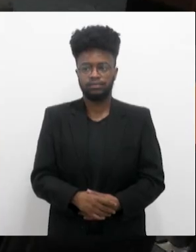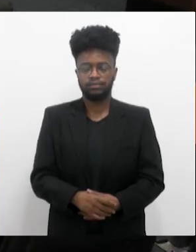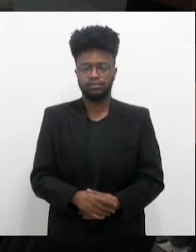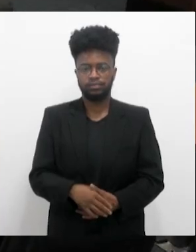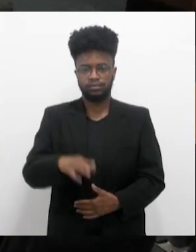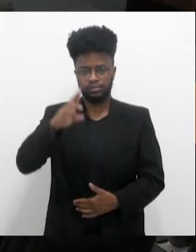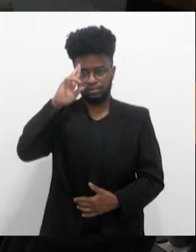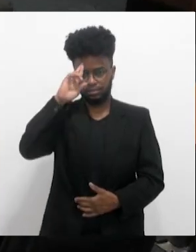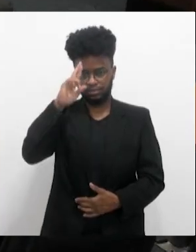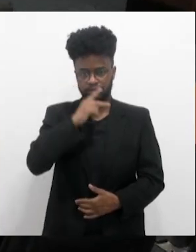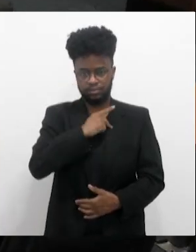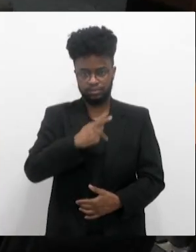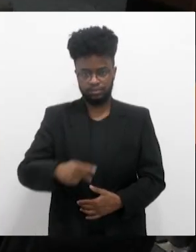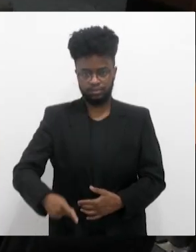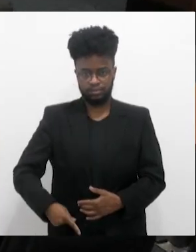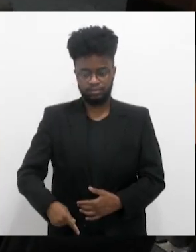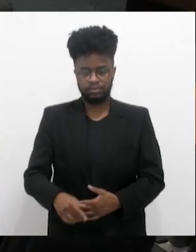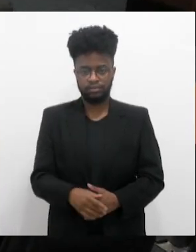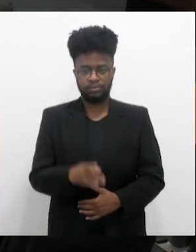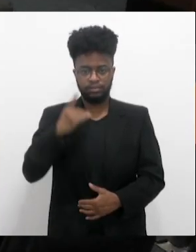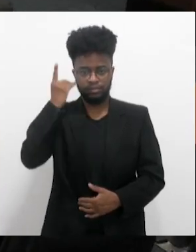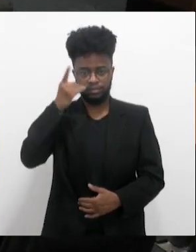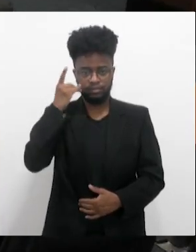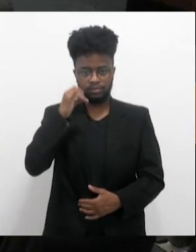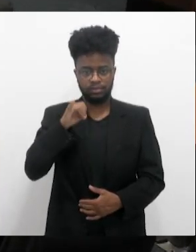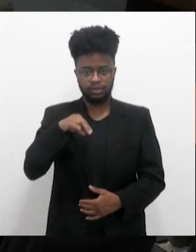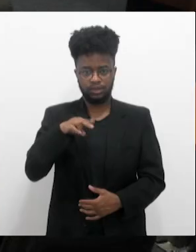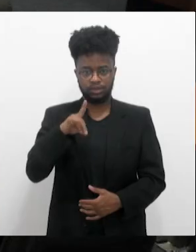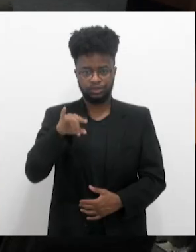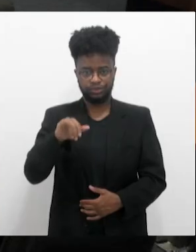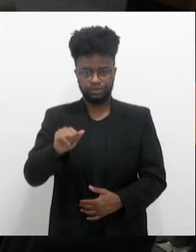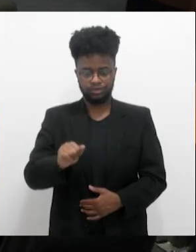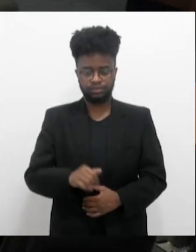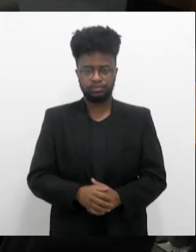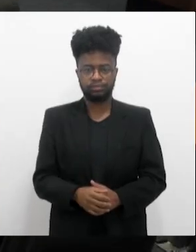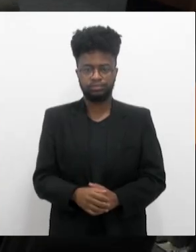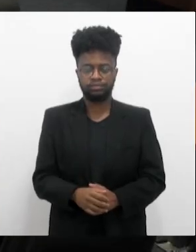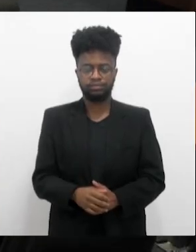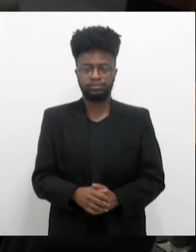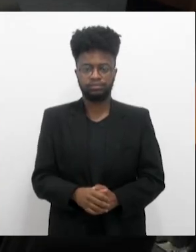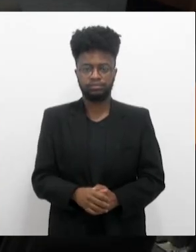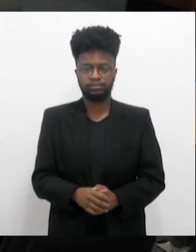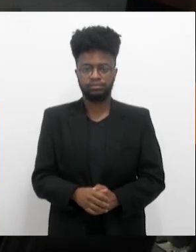Senhora presidente, deputada Índia Armelau,